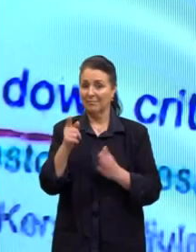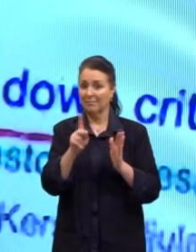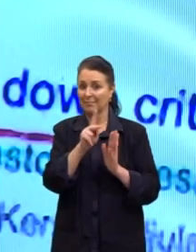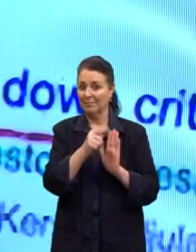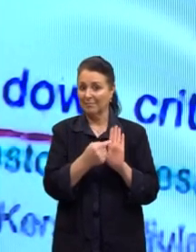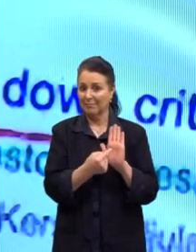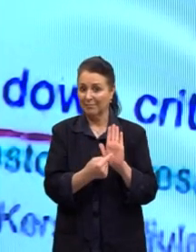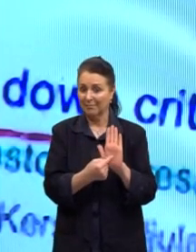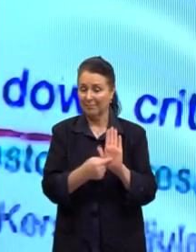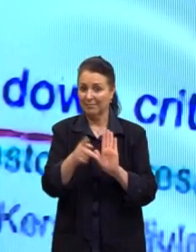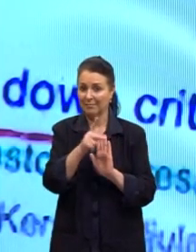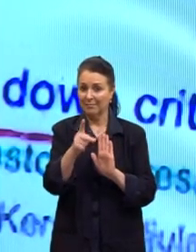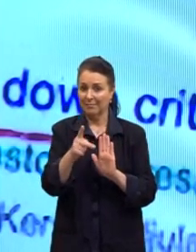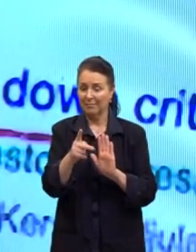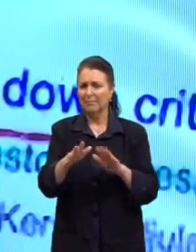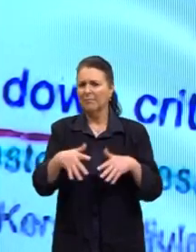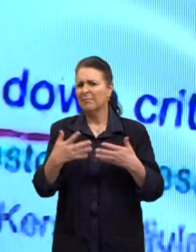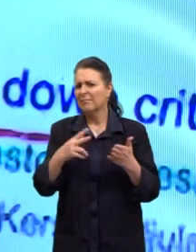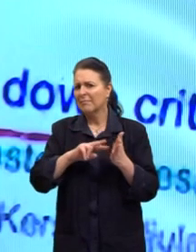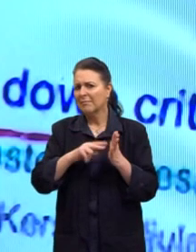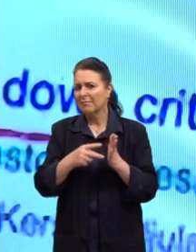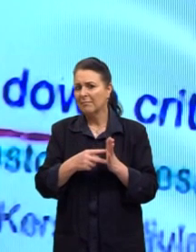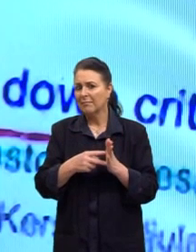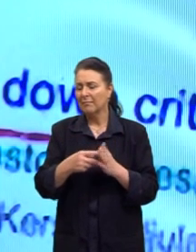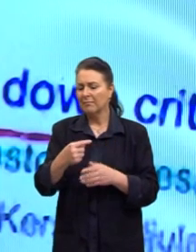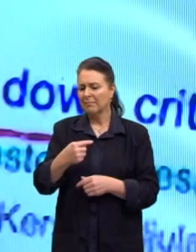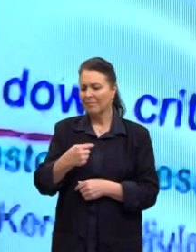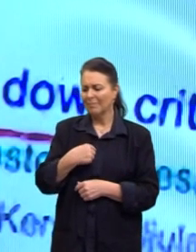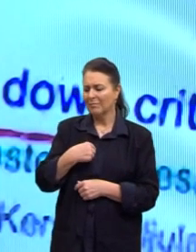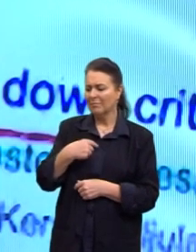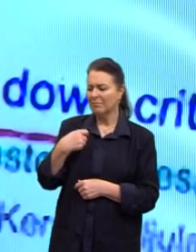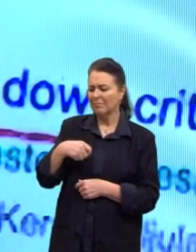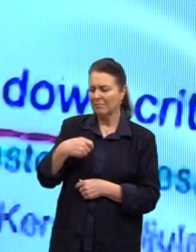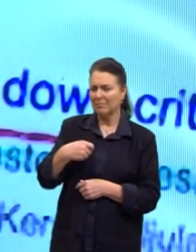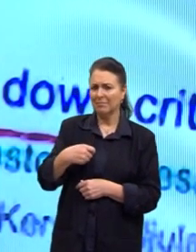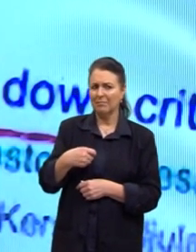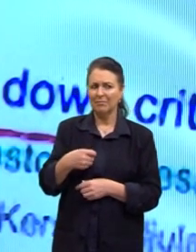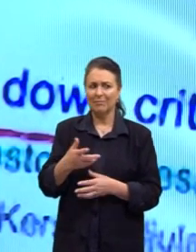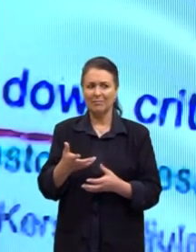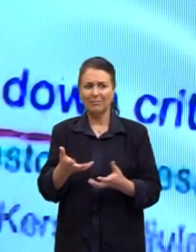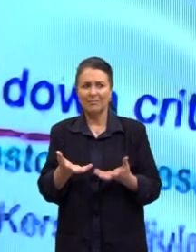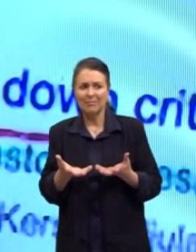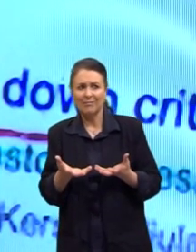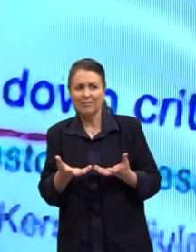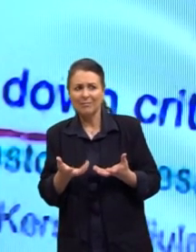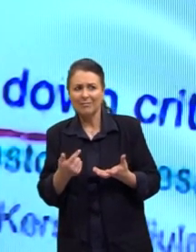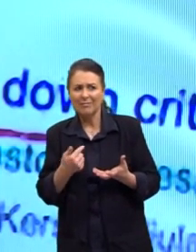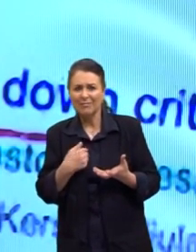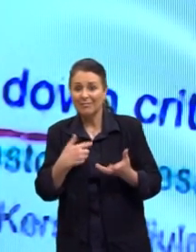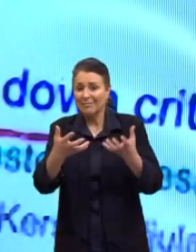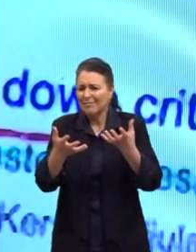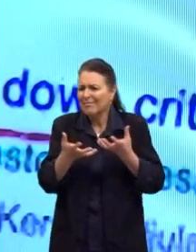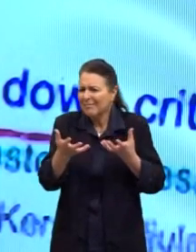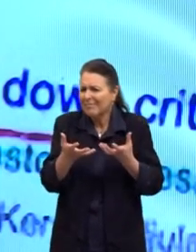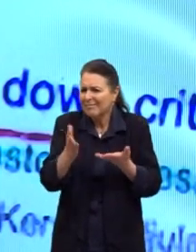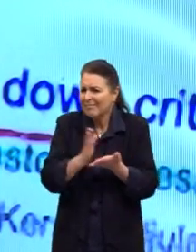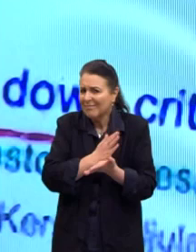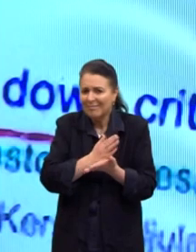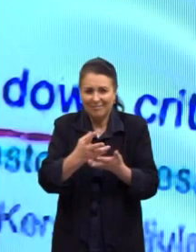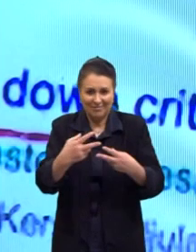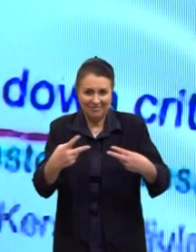é quando eu preciso ou eu desejo alguma coisa em particular gente